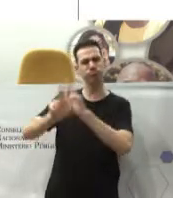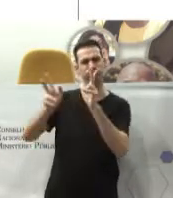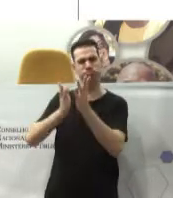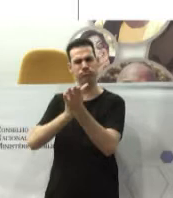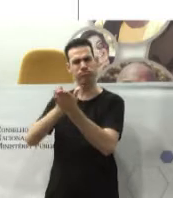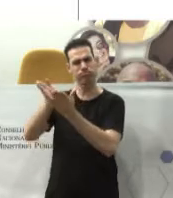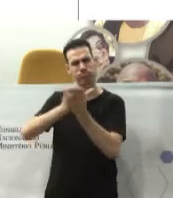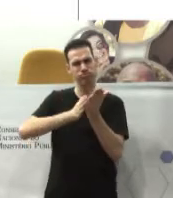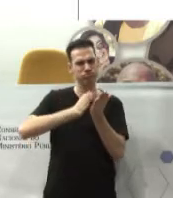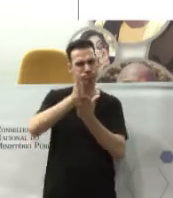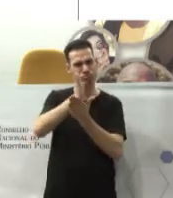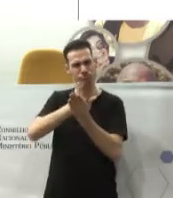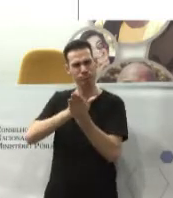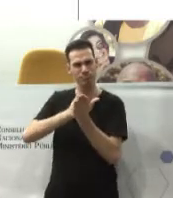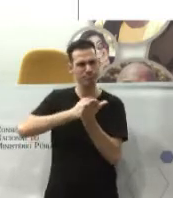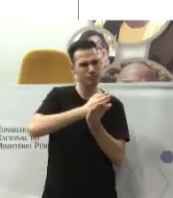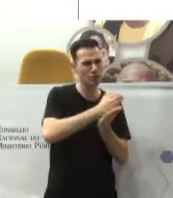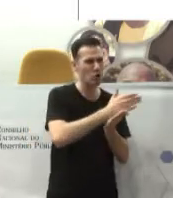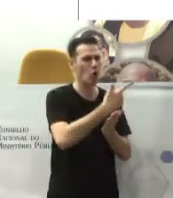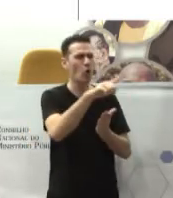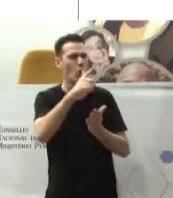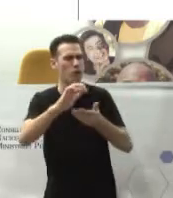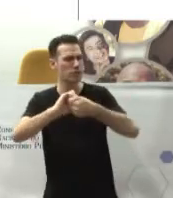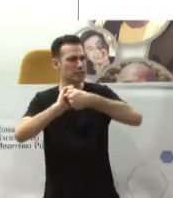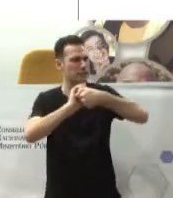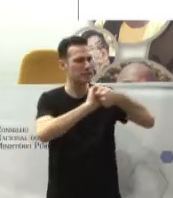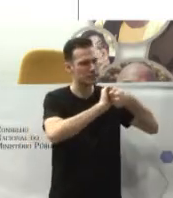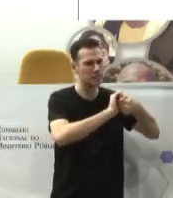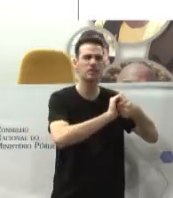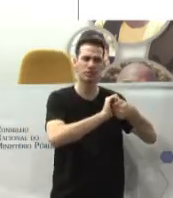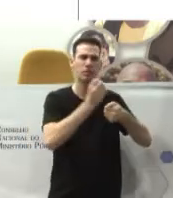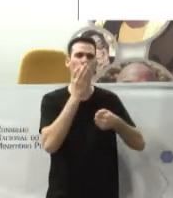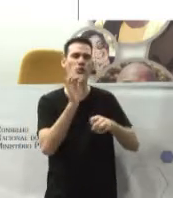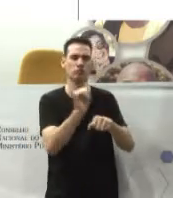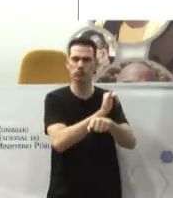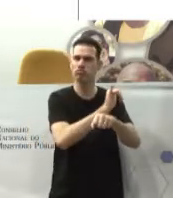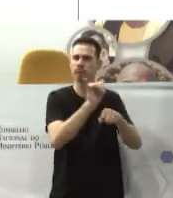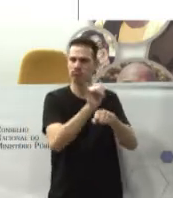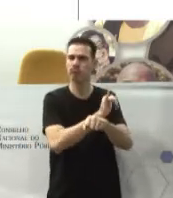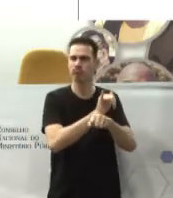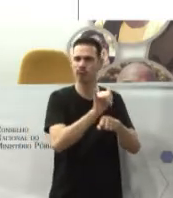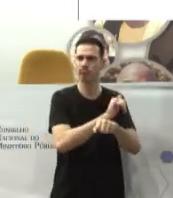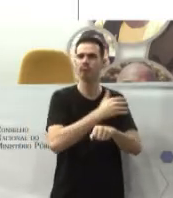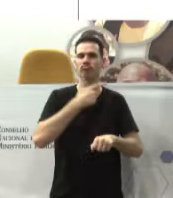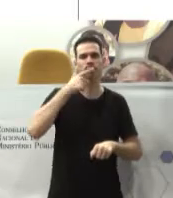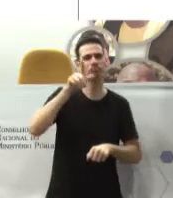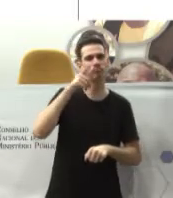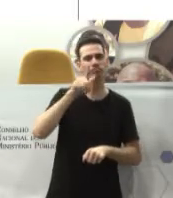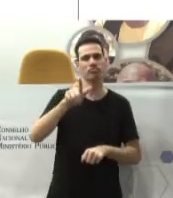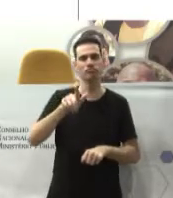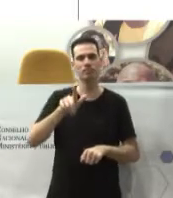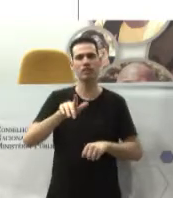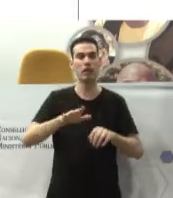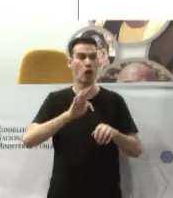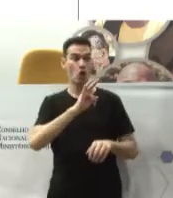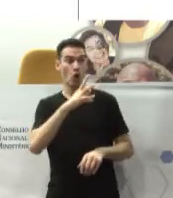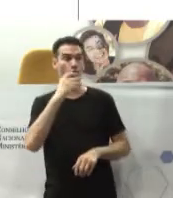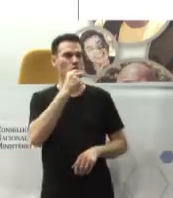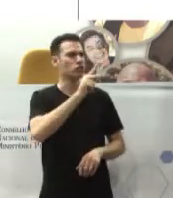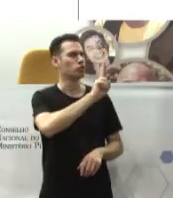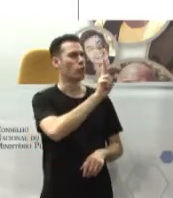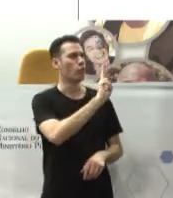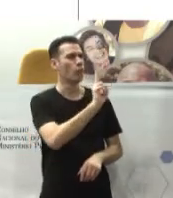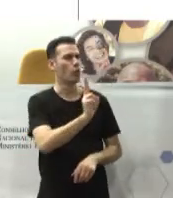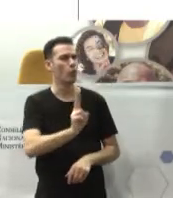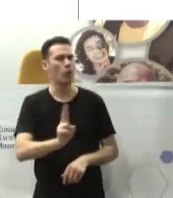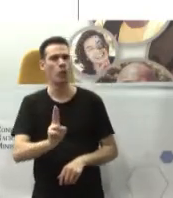algumas alianças estratégicas, que cito uma por todas as outras, porque não há tempo de mencioná-las, que